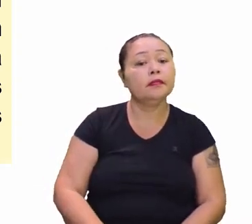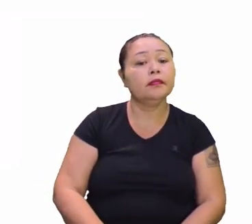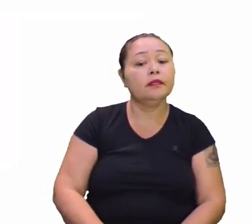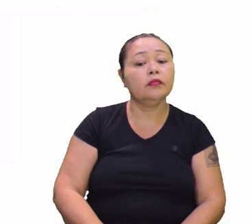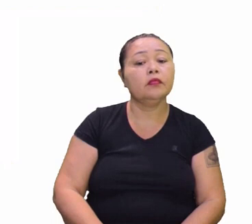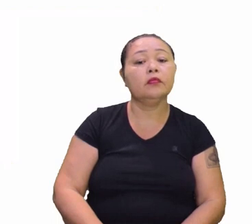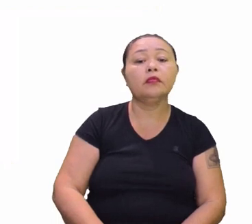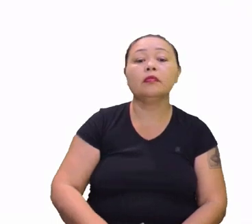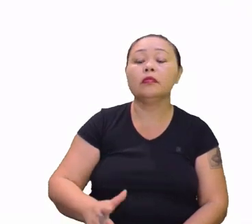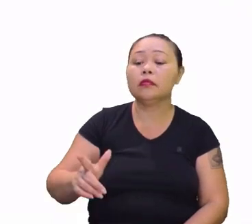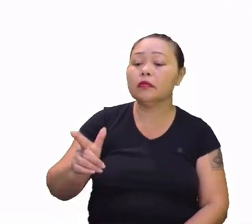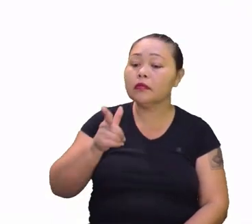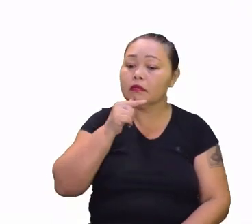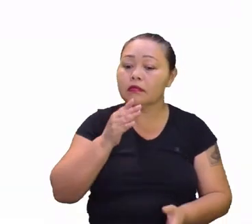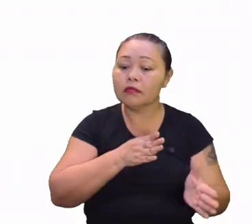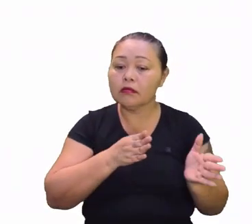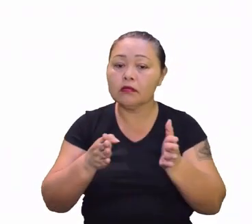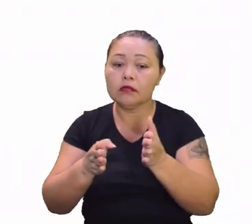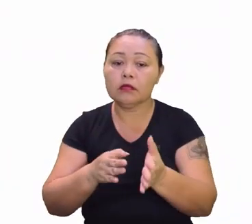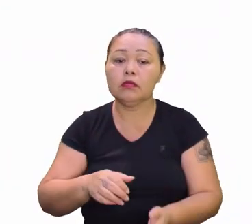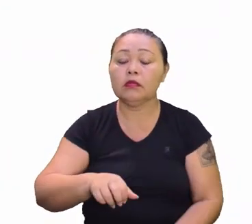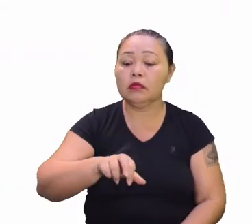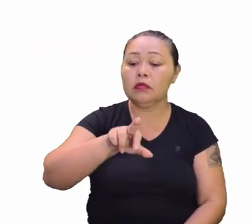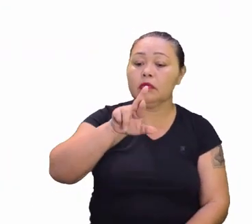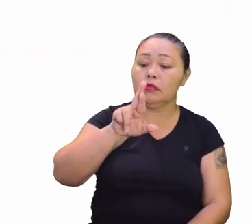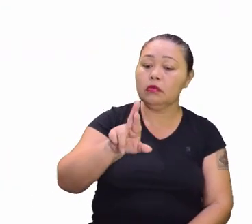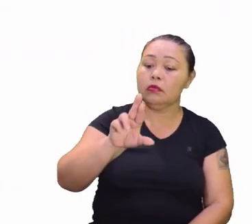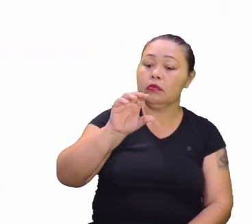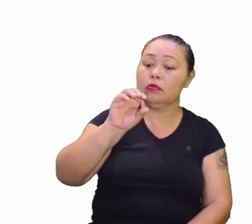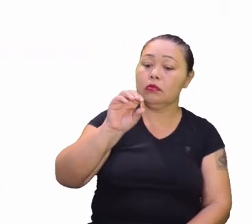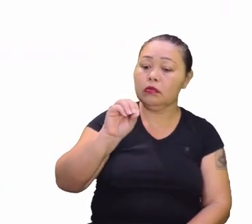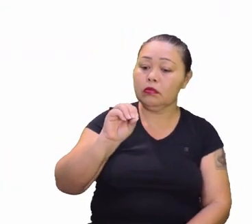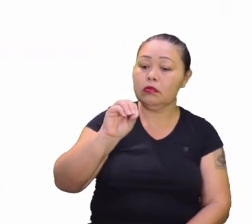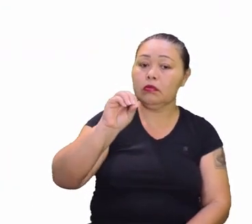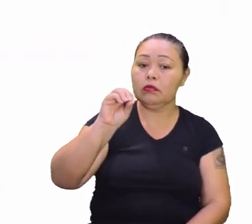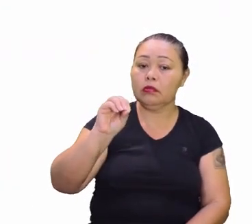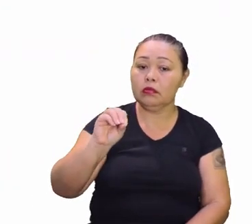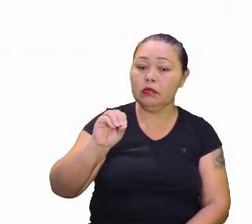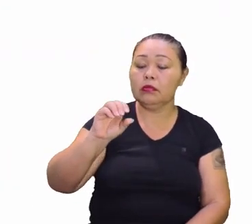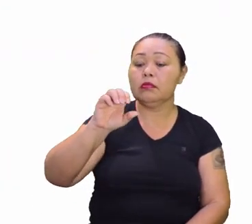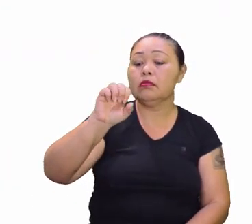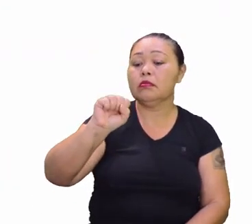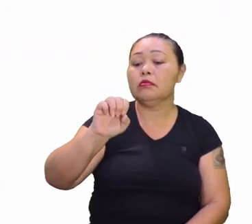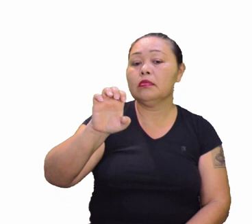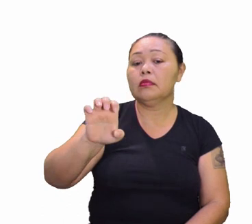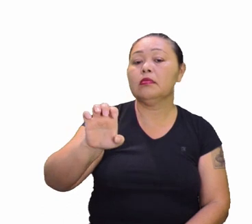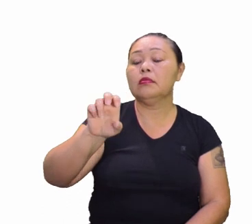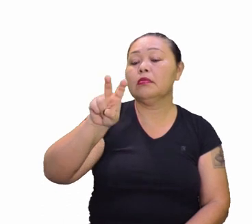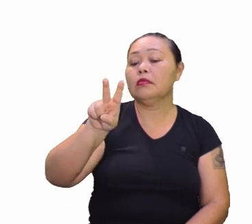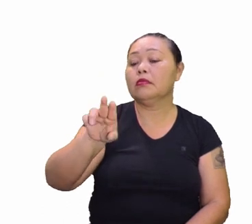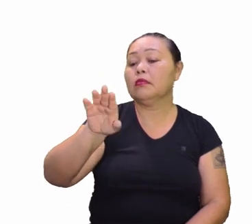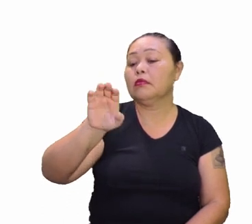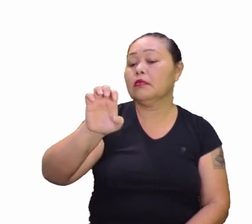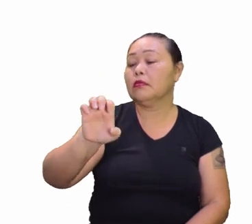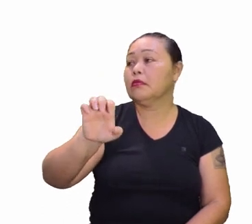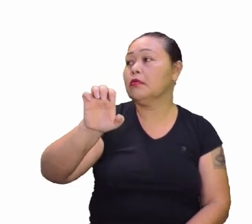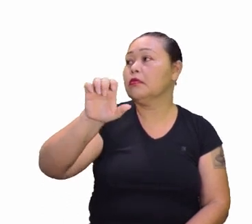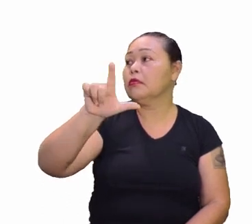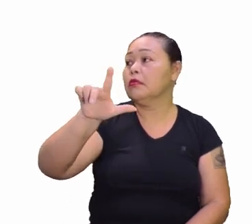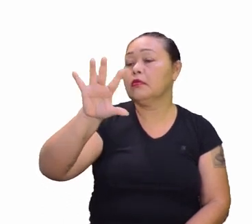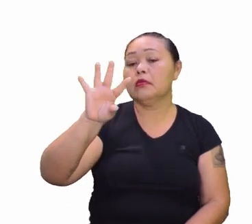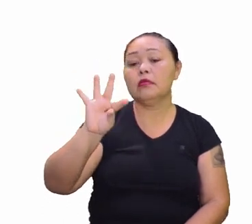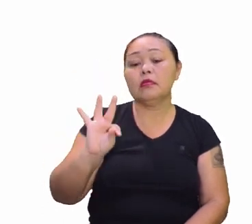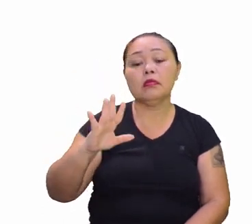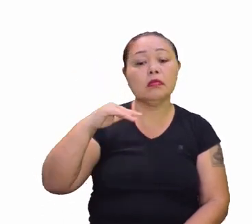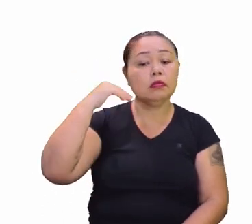o Rio Roosevelt. Ótimo. Esse rio, ele é famoso.